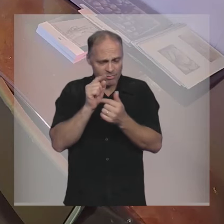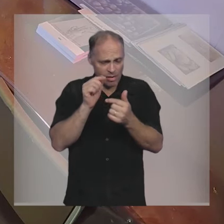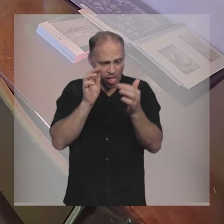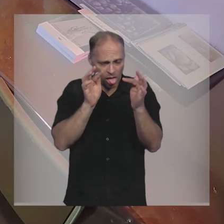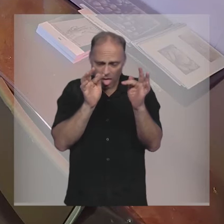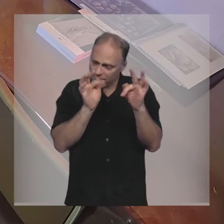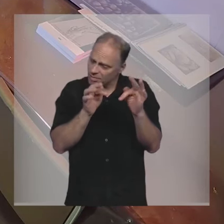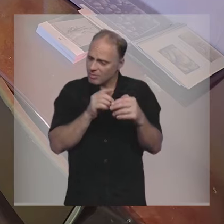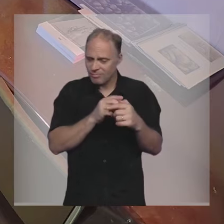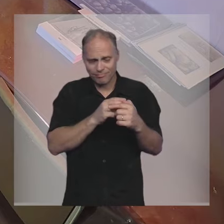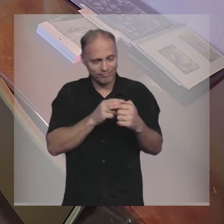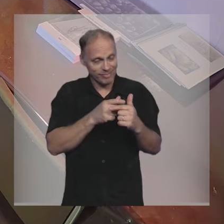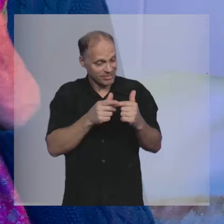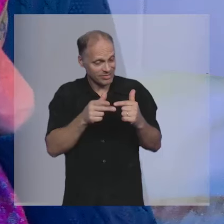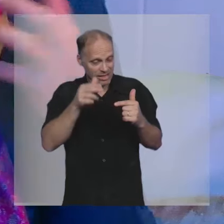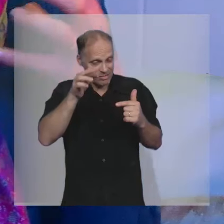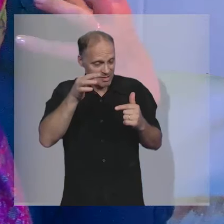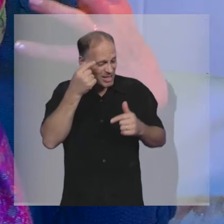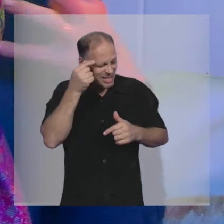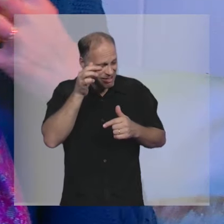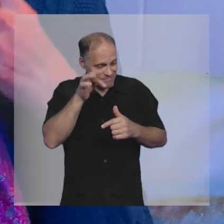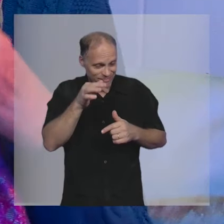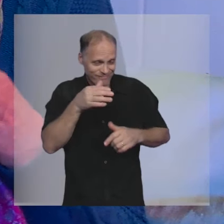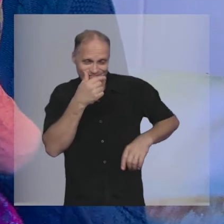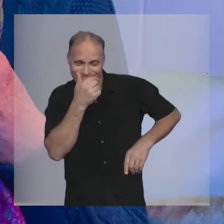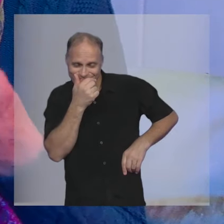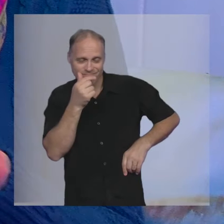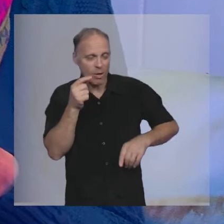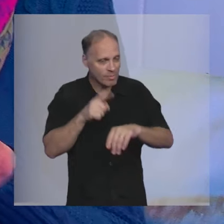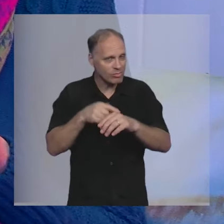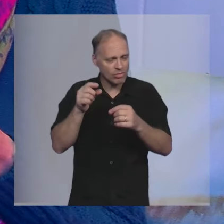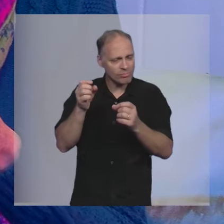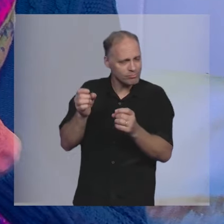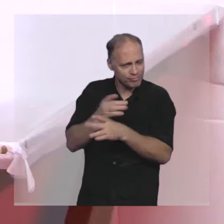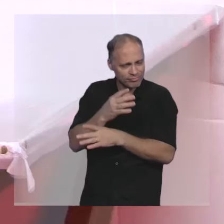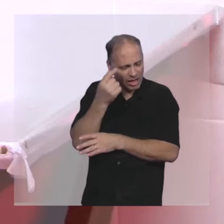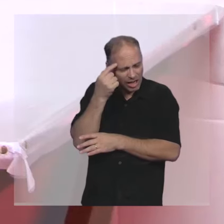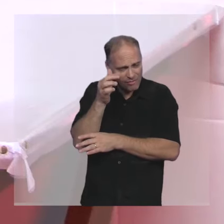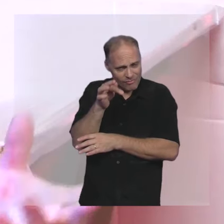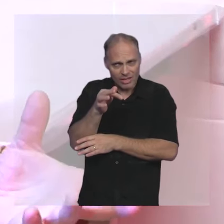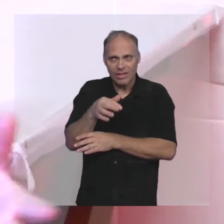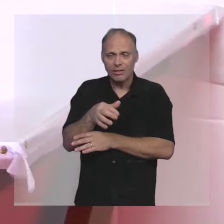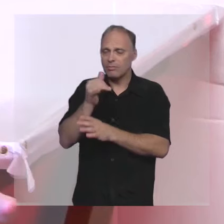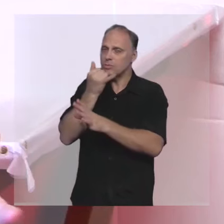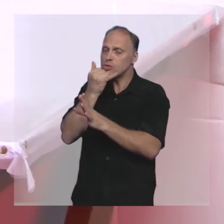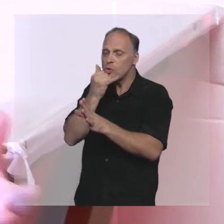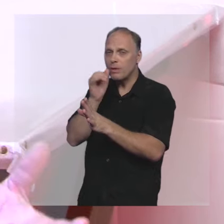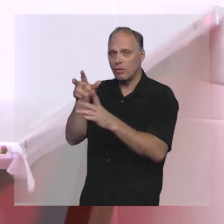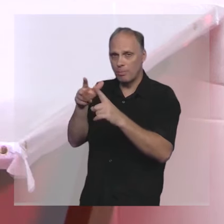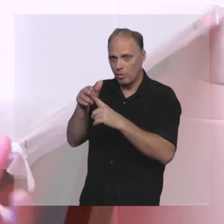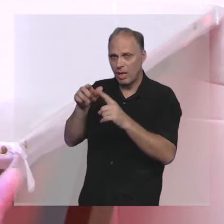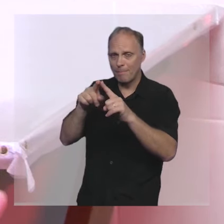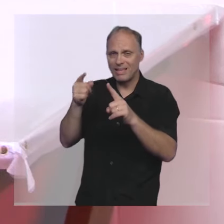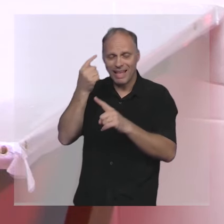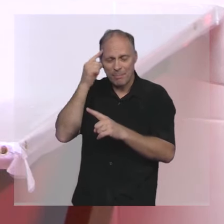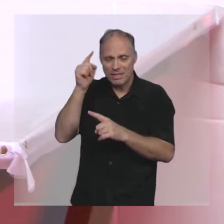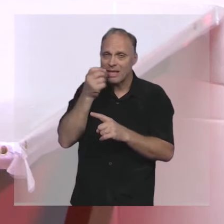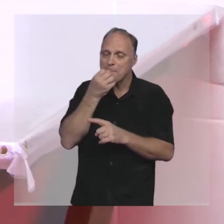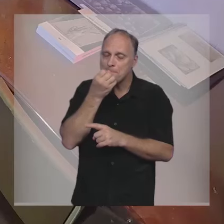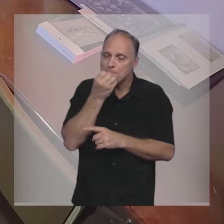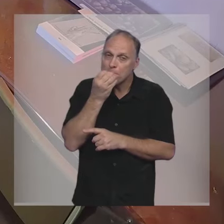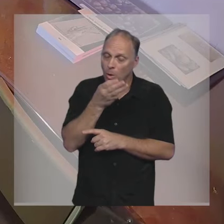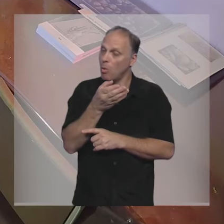ideia. Aí no momento que essa ideia assim ficou meio esgotada. Mas essa ideia, desculpe interromper, mas essa ideia foi bastante